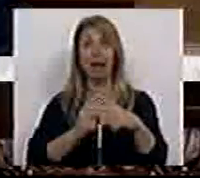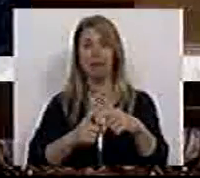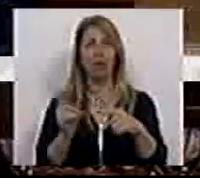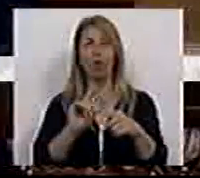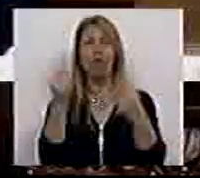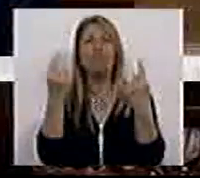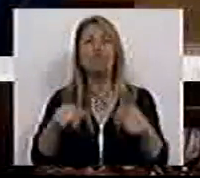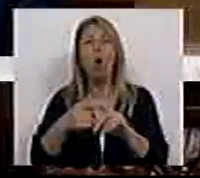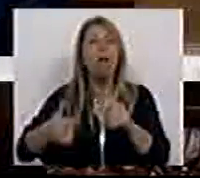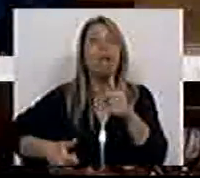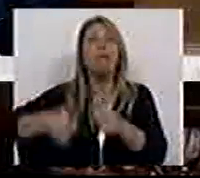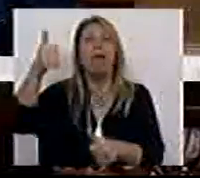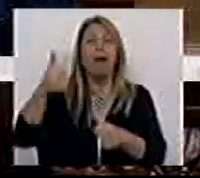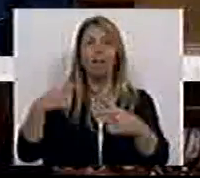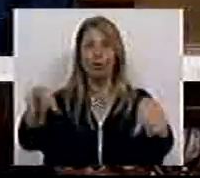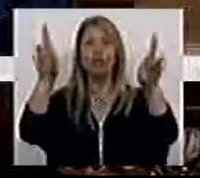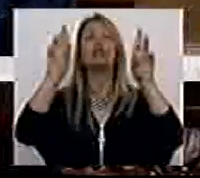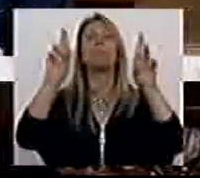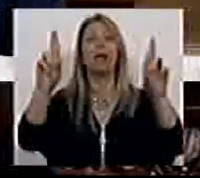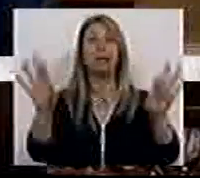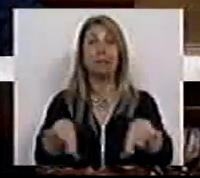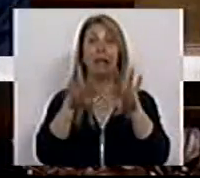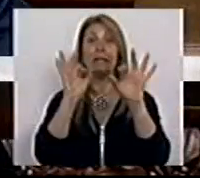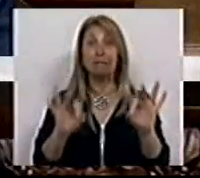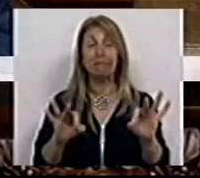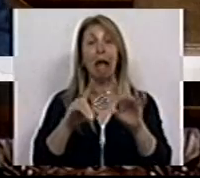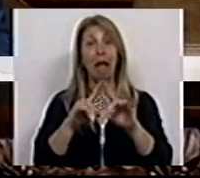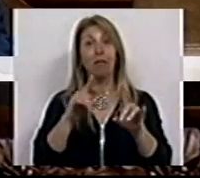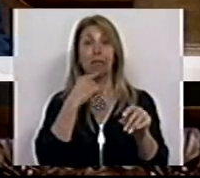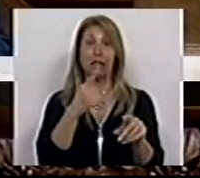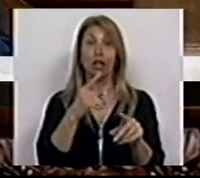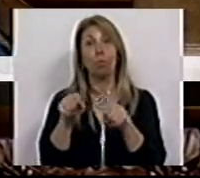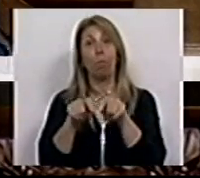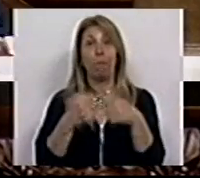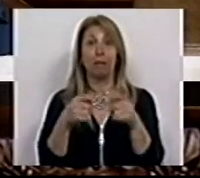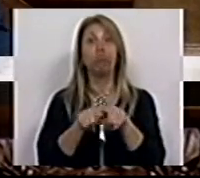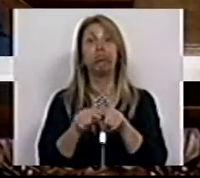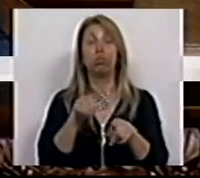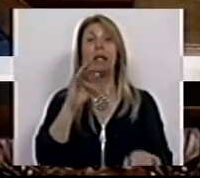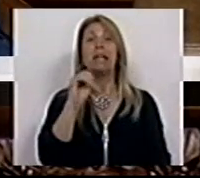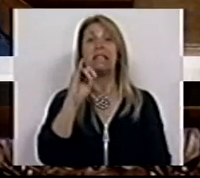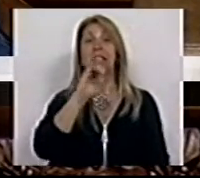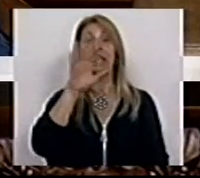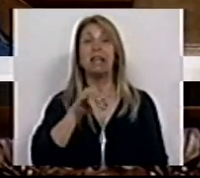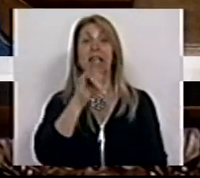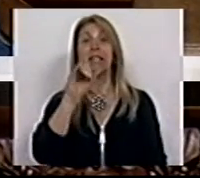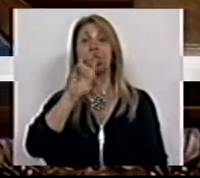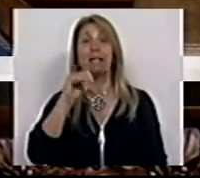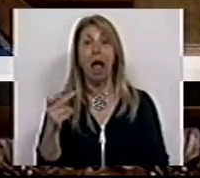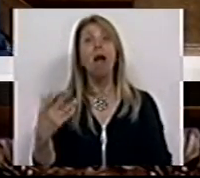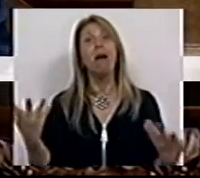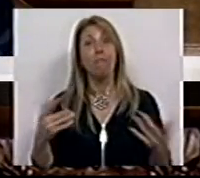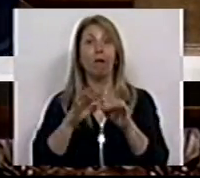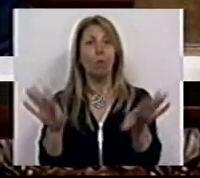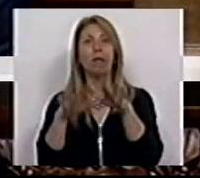o triunfo da esperança, como anunciava o slogan do Syriza, mas um sinal para toda a Europa. A austeridade